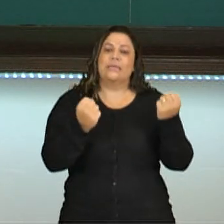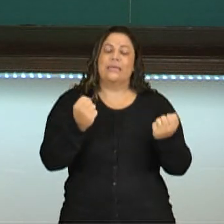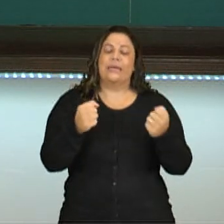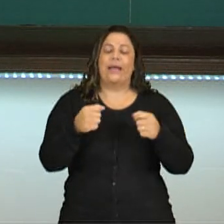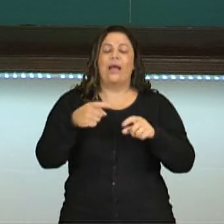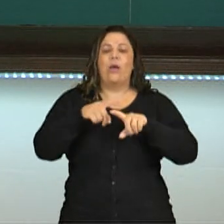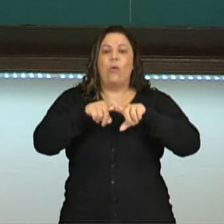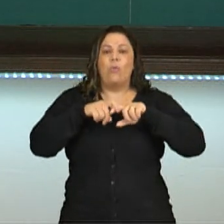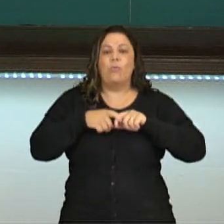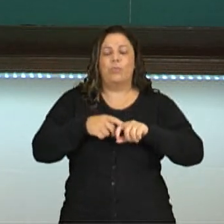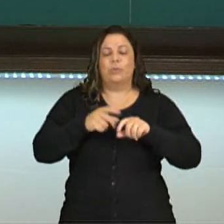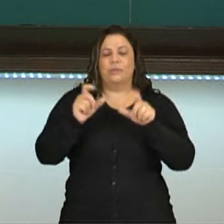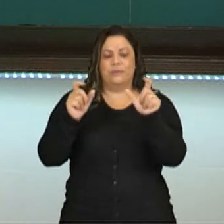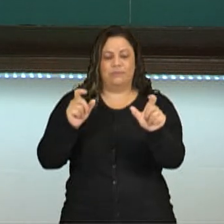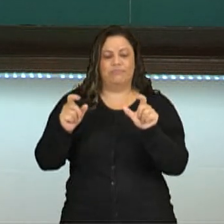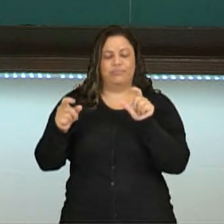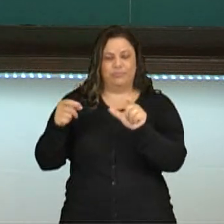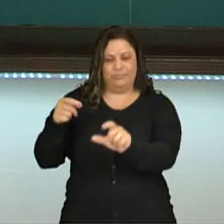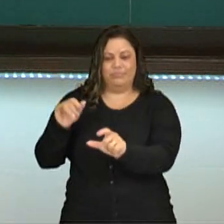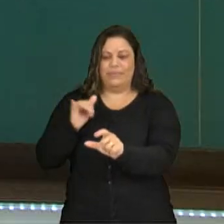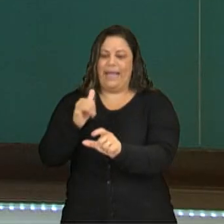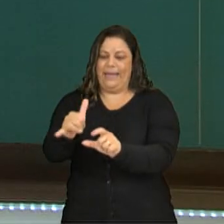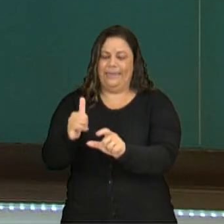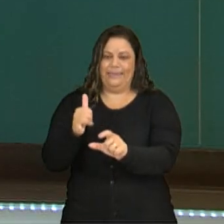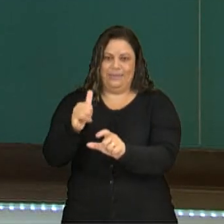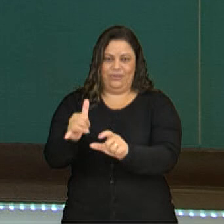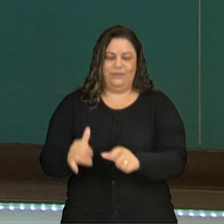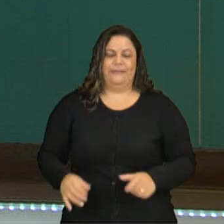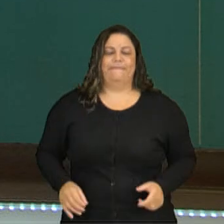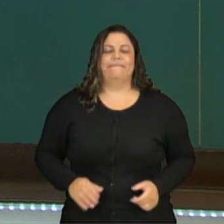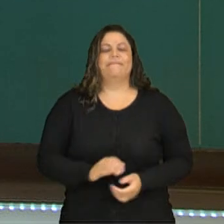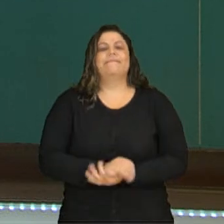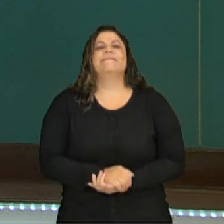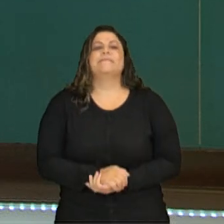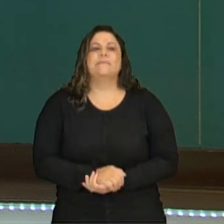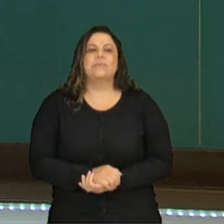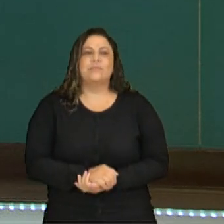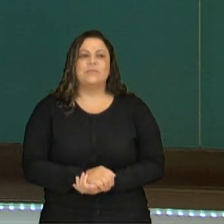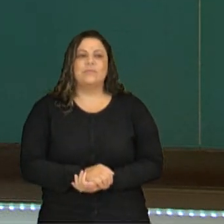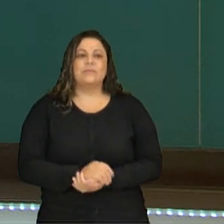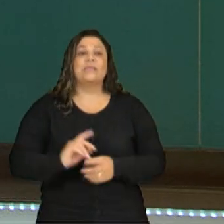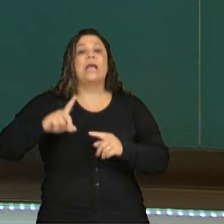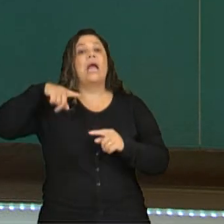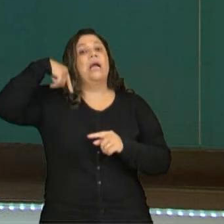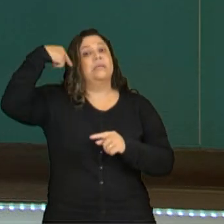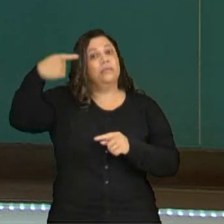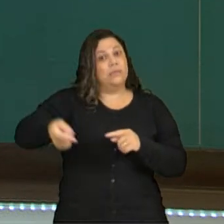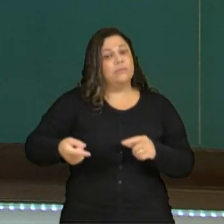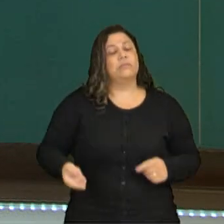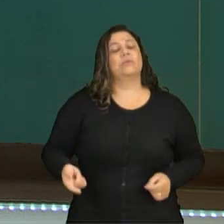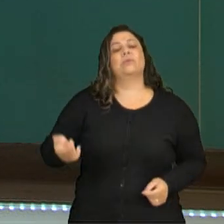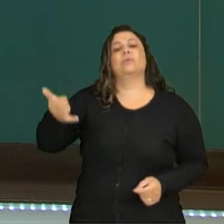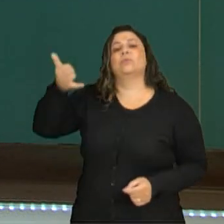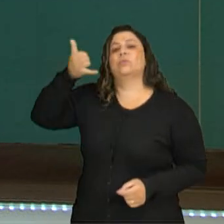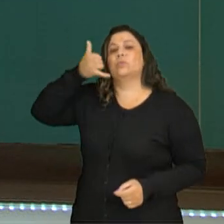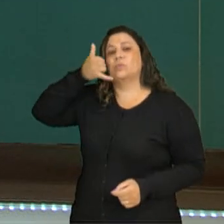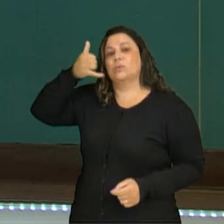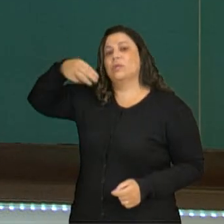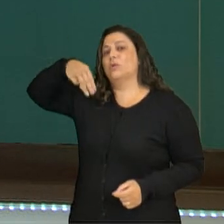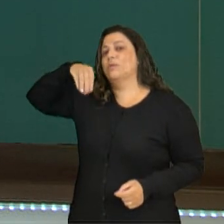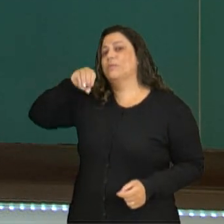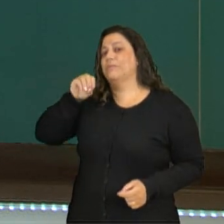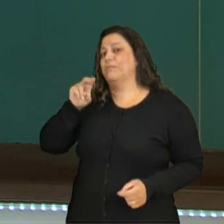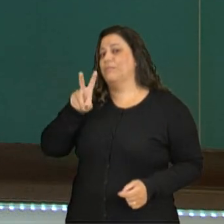alimentar na energia do carro, ok? Depois disso, nós tivemos aí sim o telefone móvel, aquele